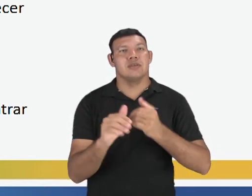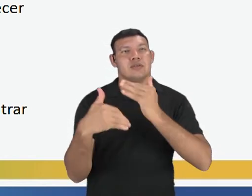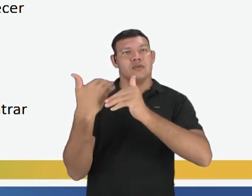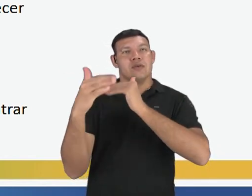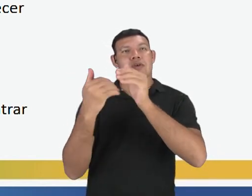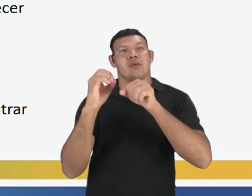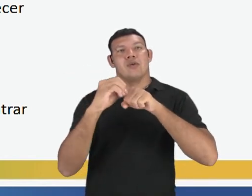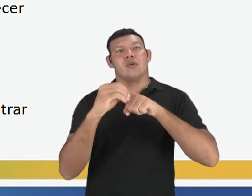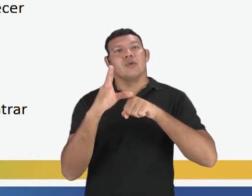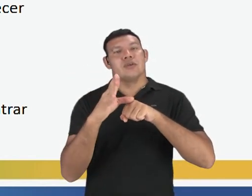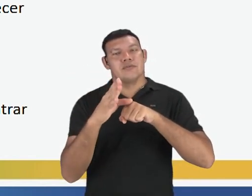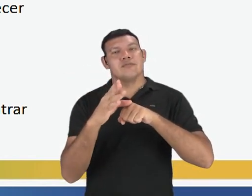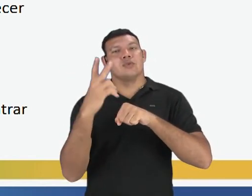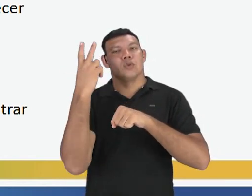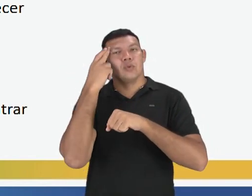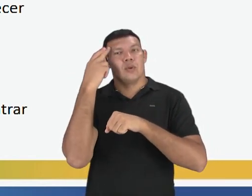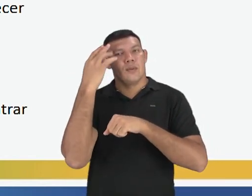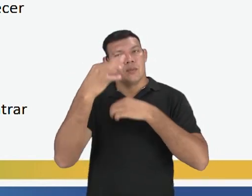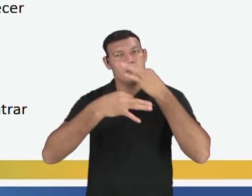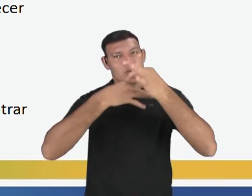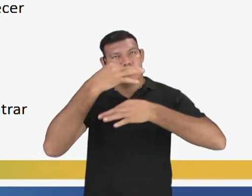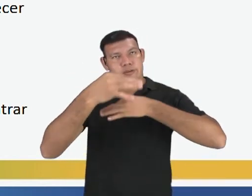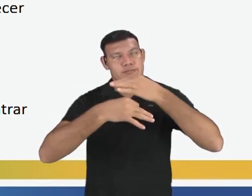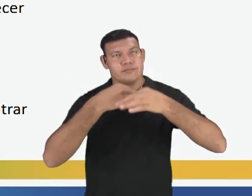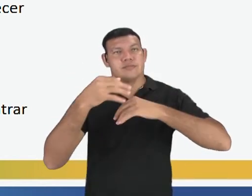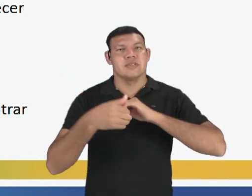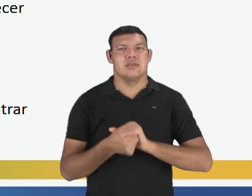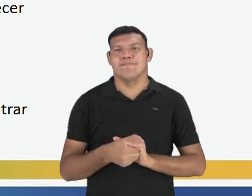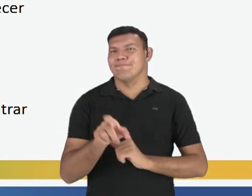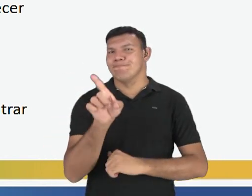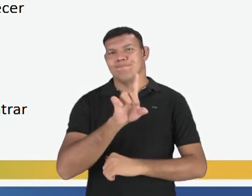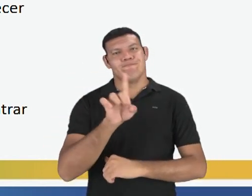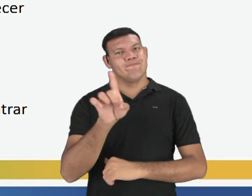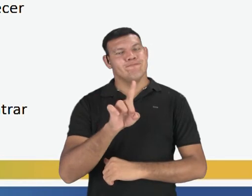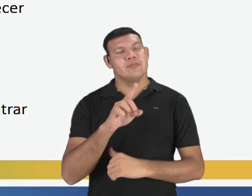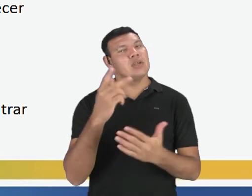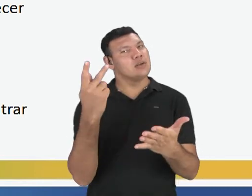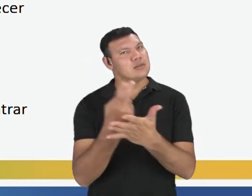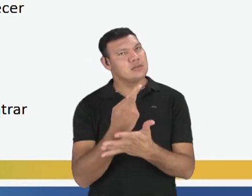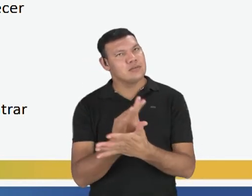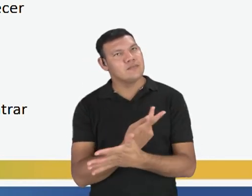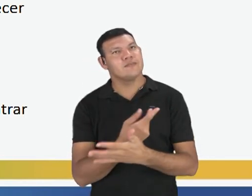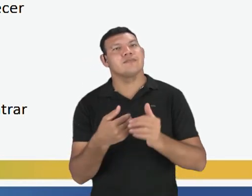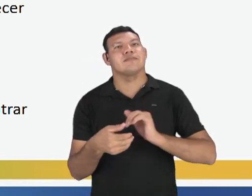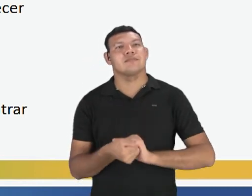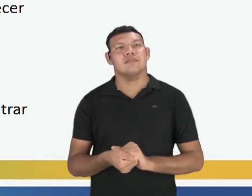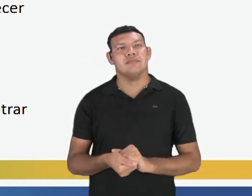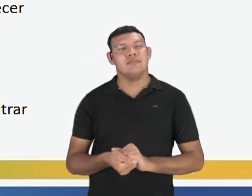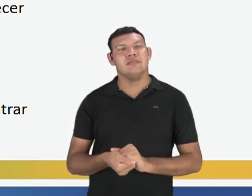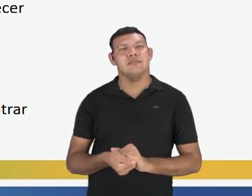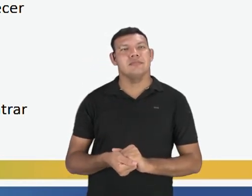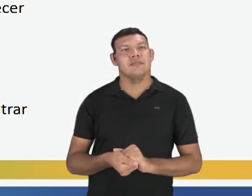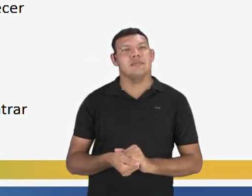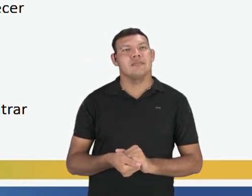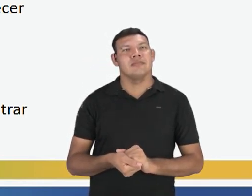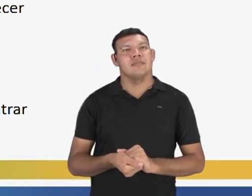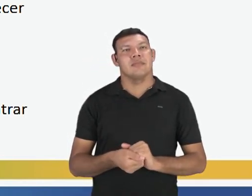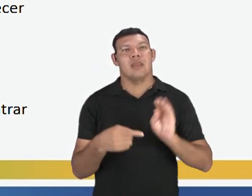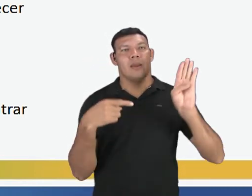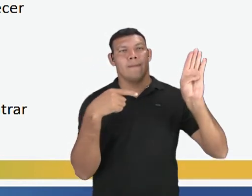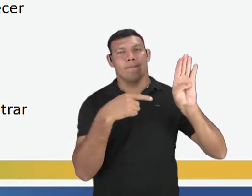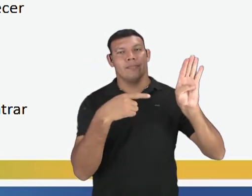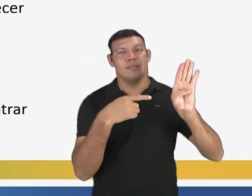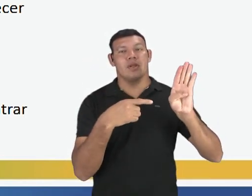escrever alegorias, né? Metafísicas, né? Ele vai escrever a alegoria da caverna, tá?